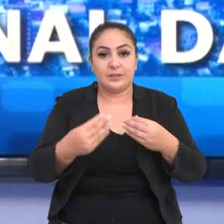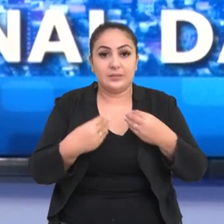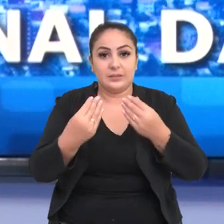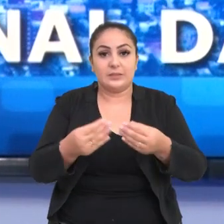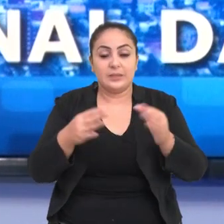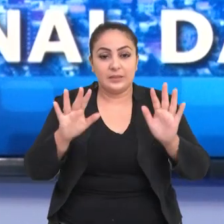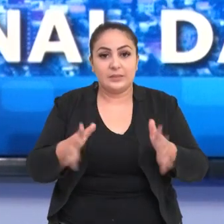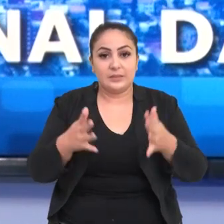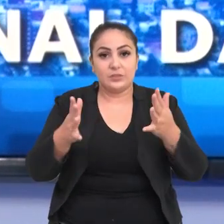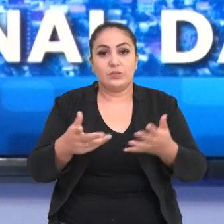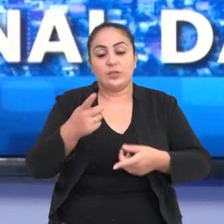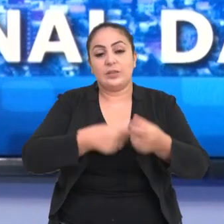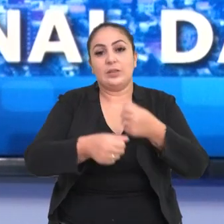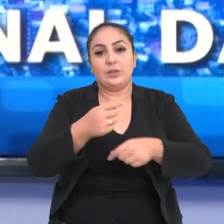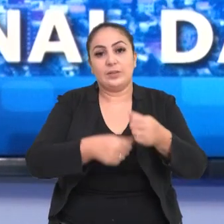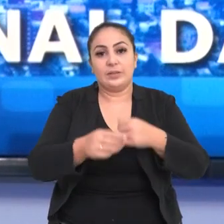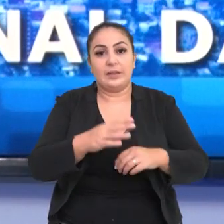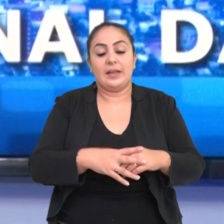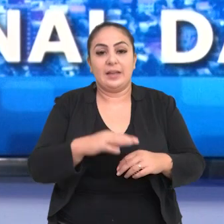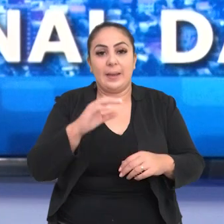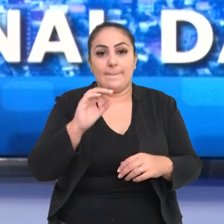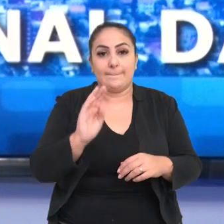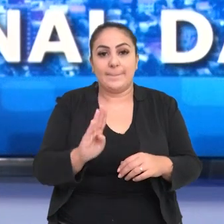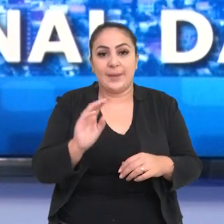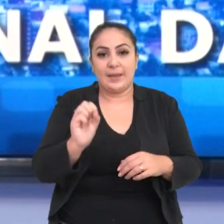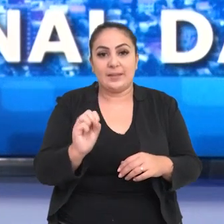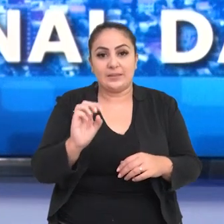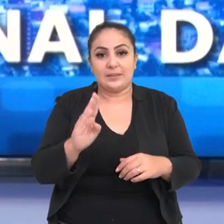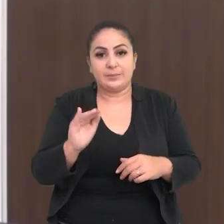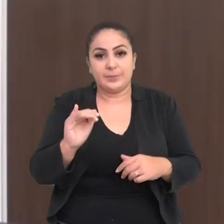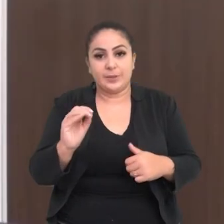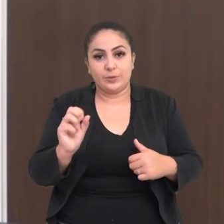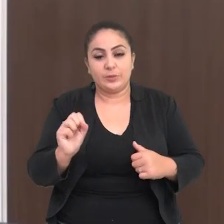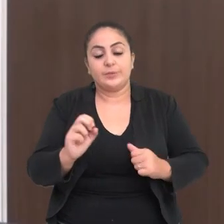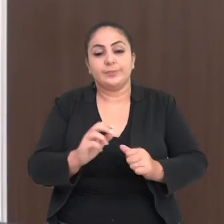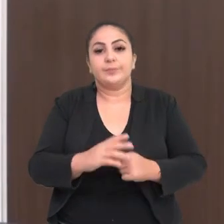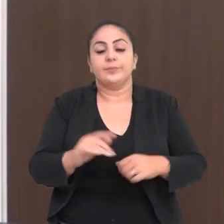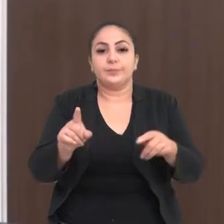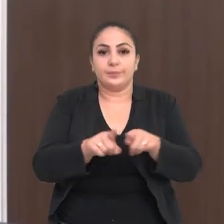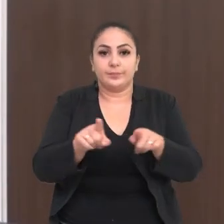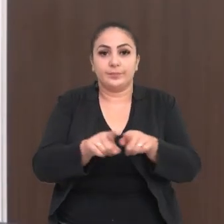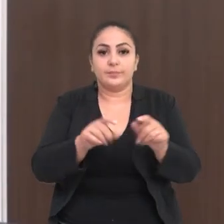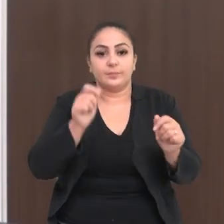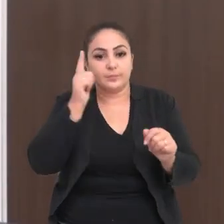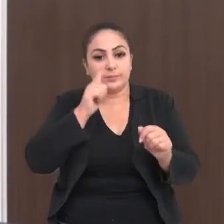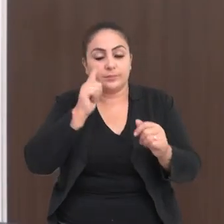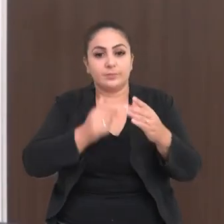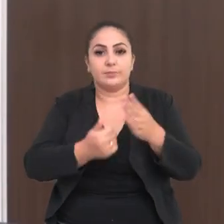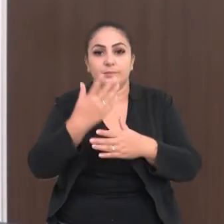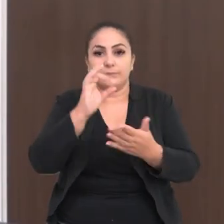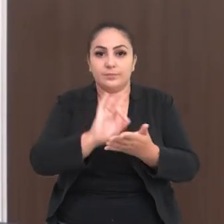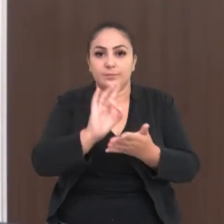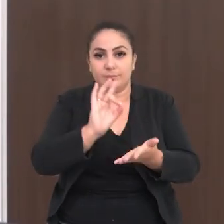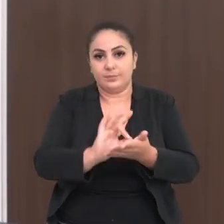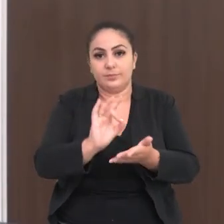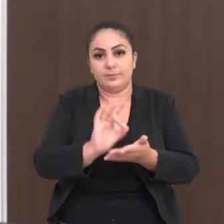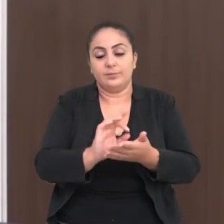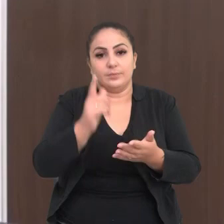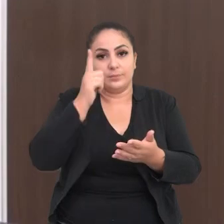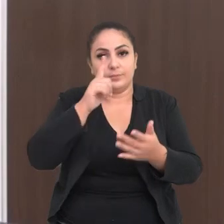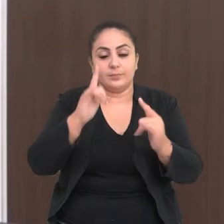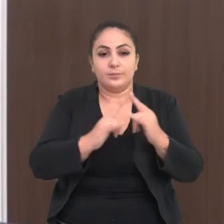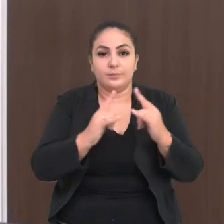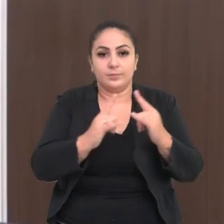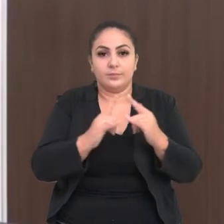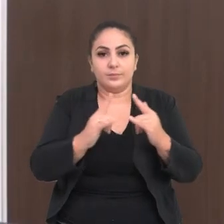à concessão de incentivos econômicos à BS Bills. Além de poder constituir as garantias